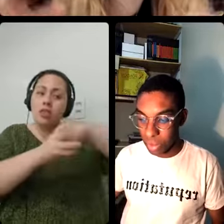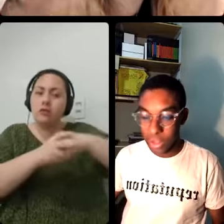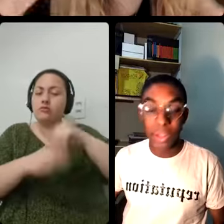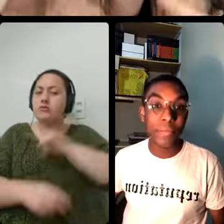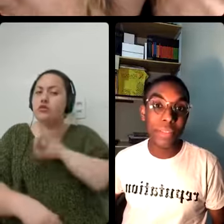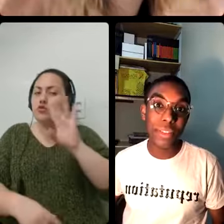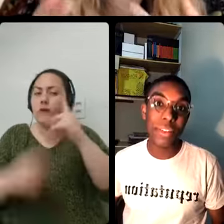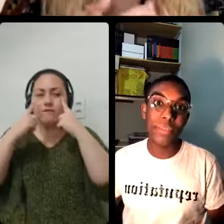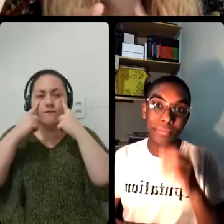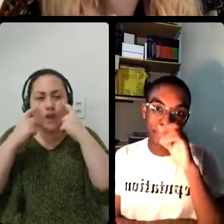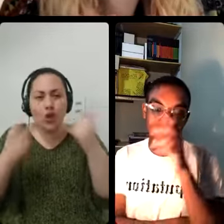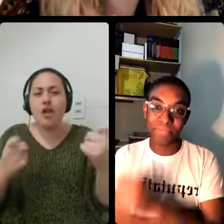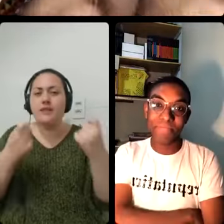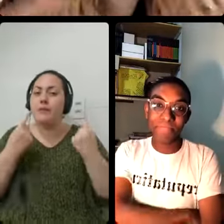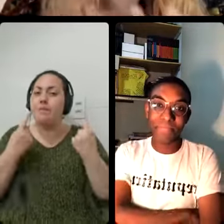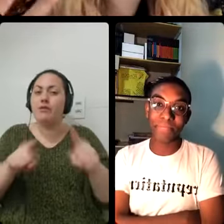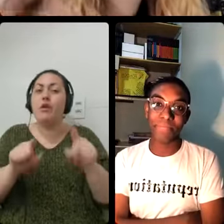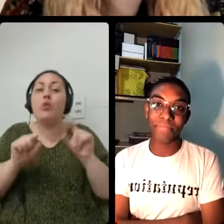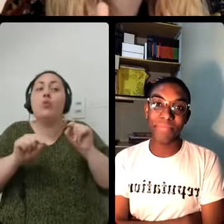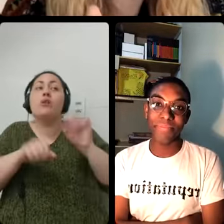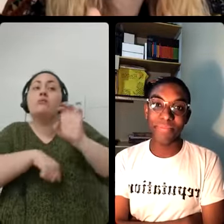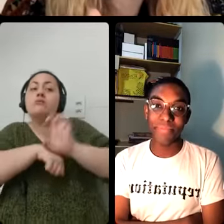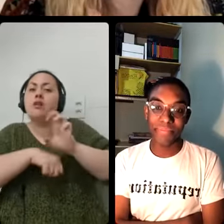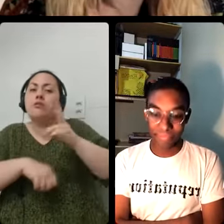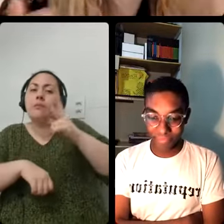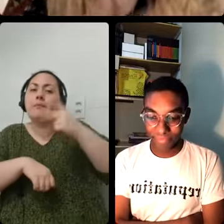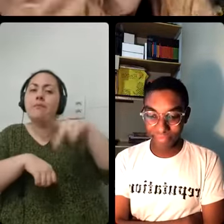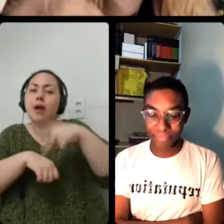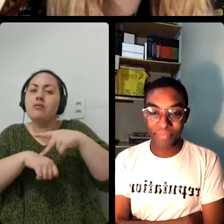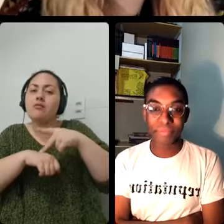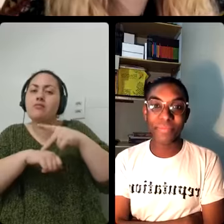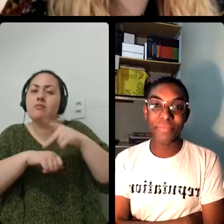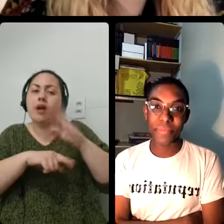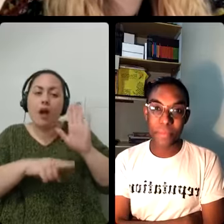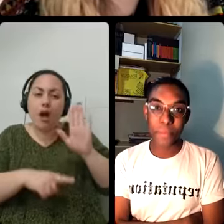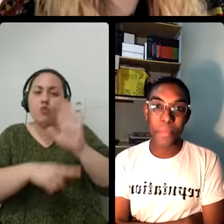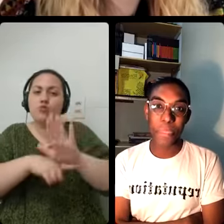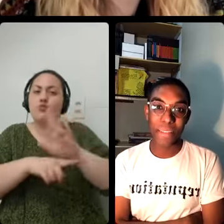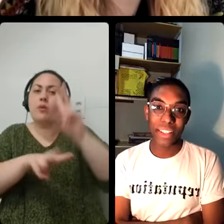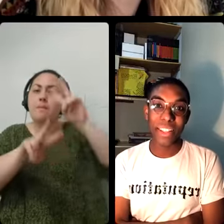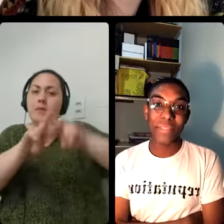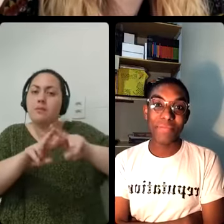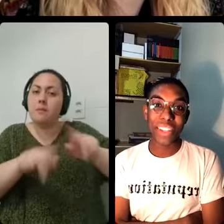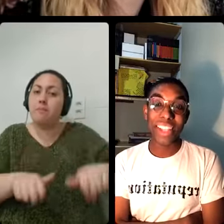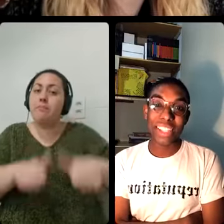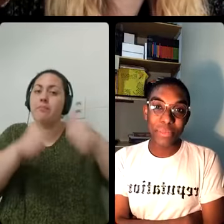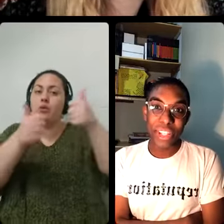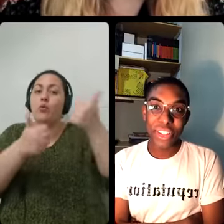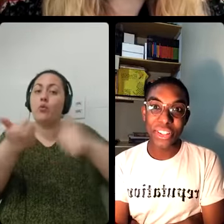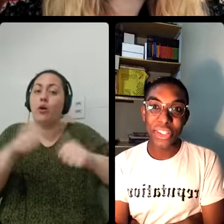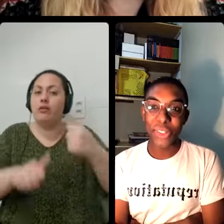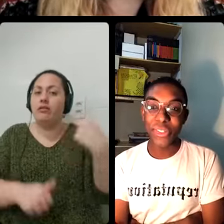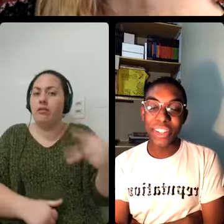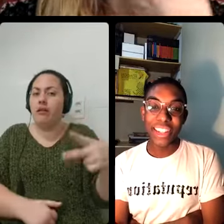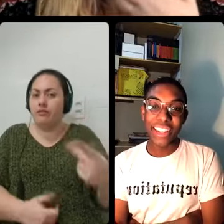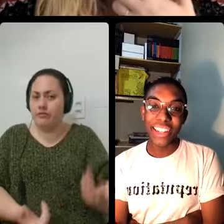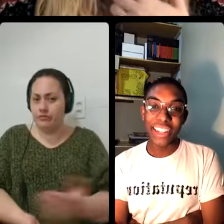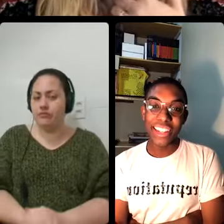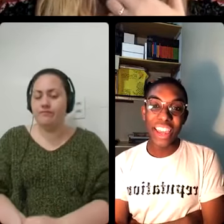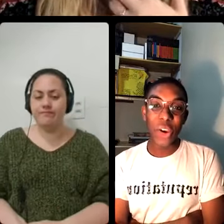O que o Estado está fazendo, de certa forma, para intervir nisso, né? Exatamente.